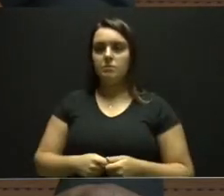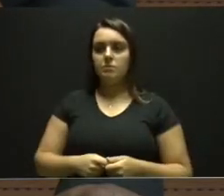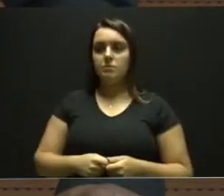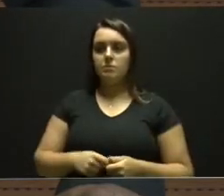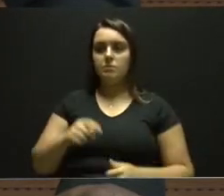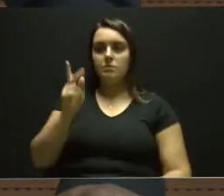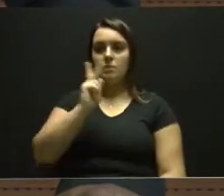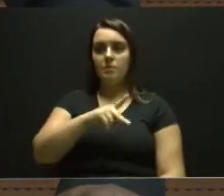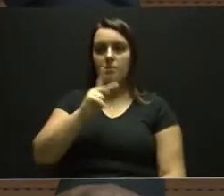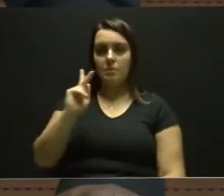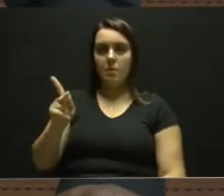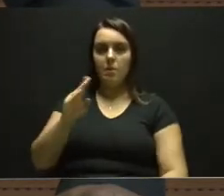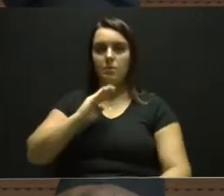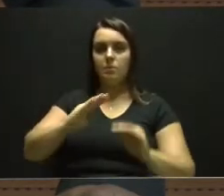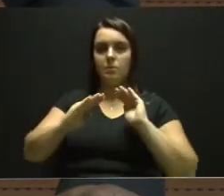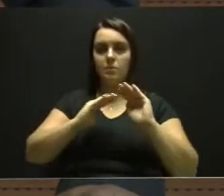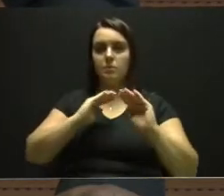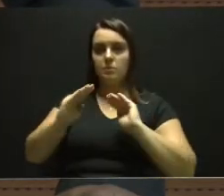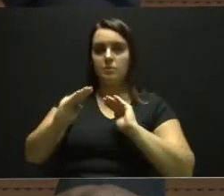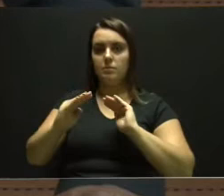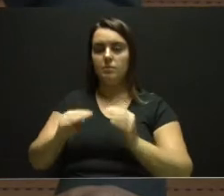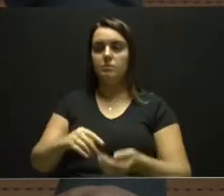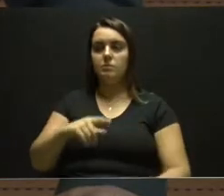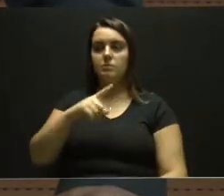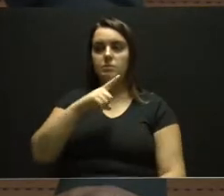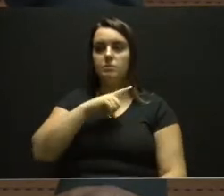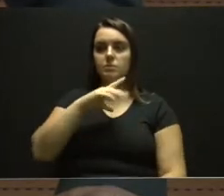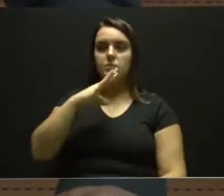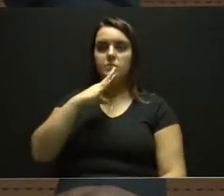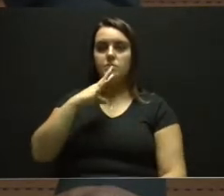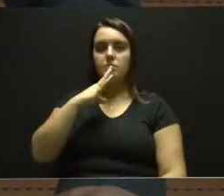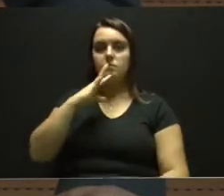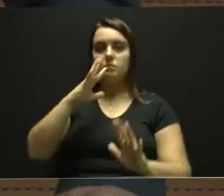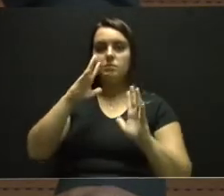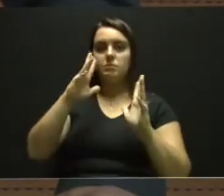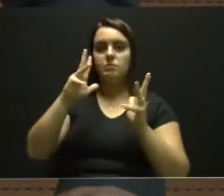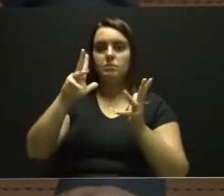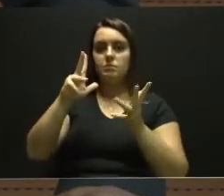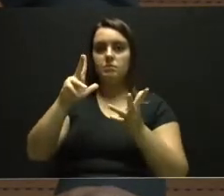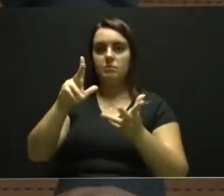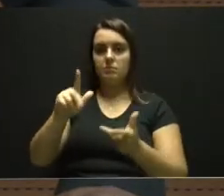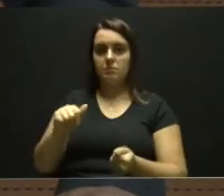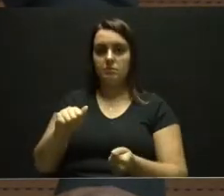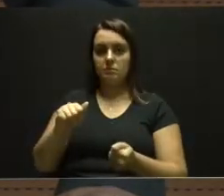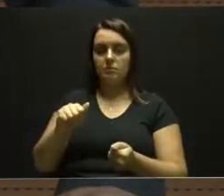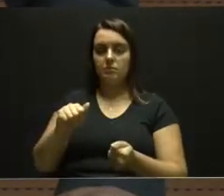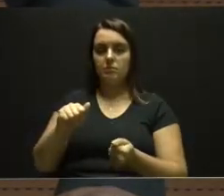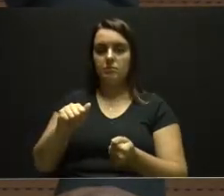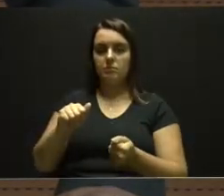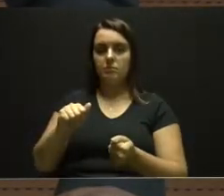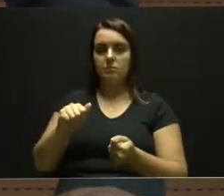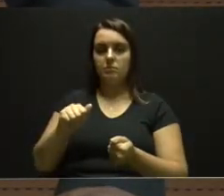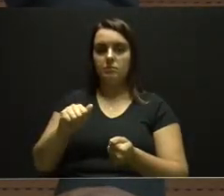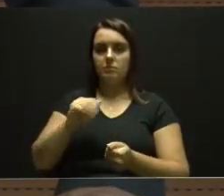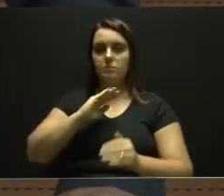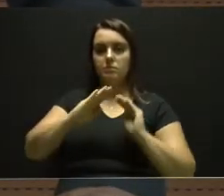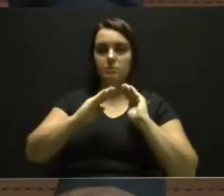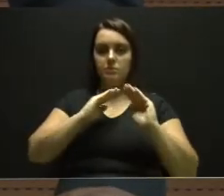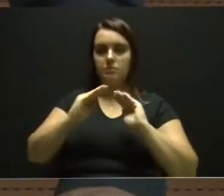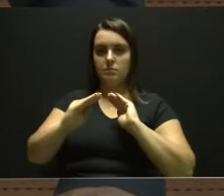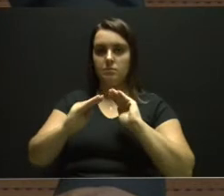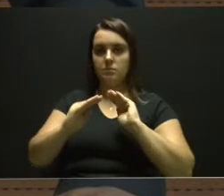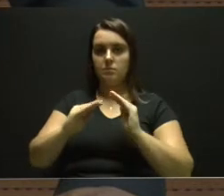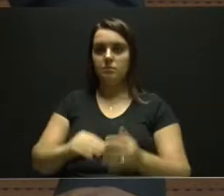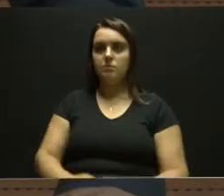professor de caratê tem conhecimento mundial na arte marcial é passei